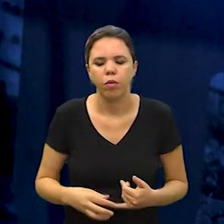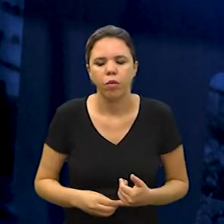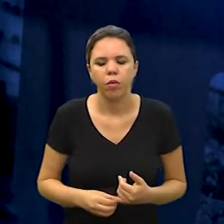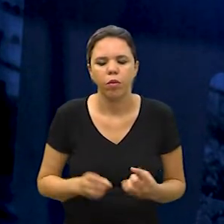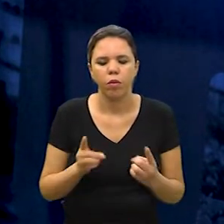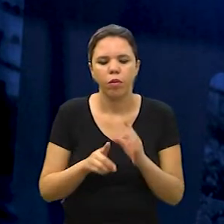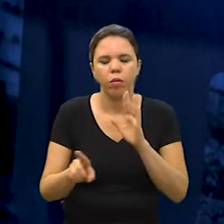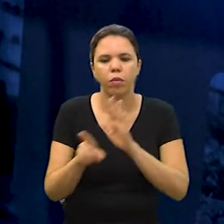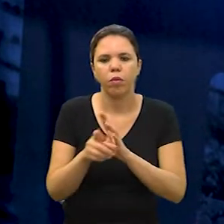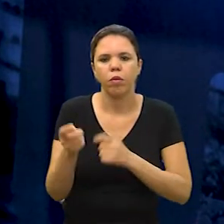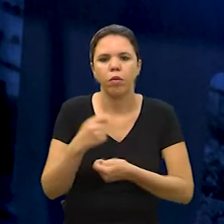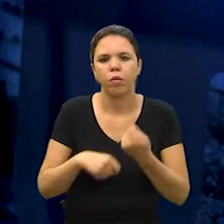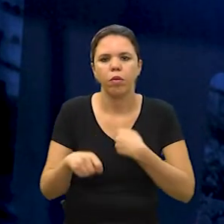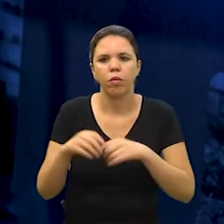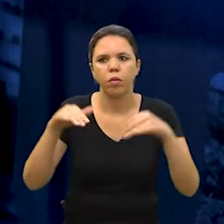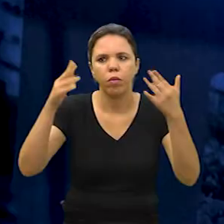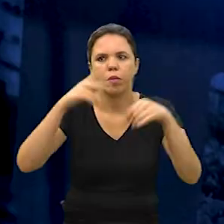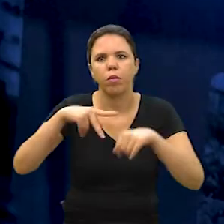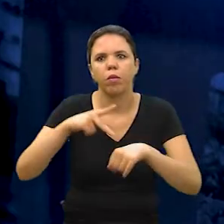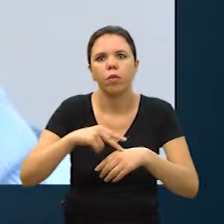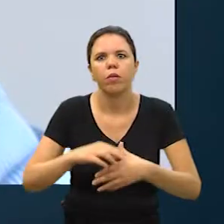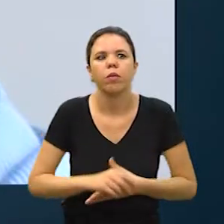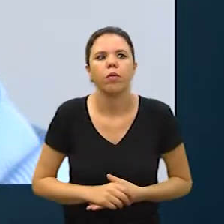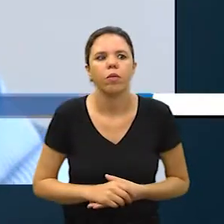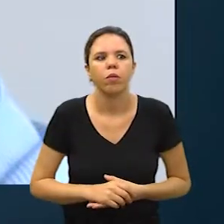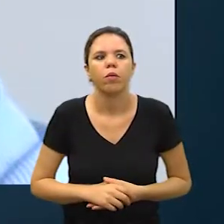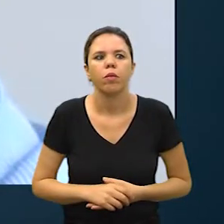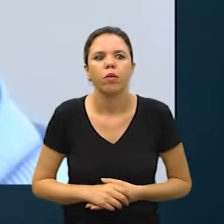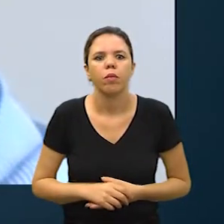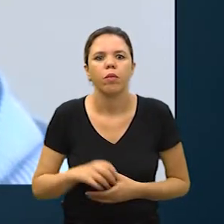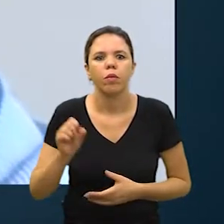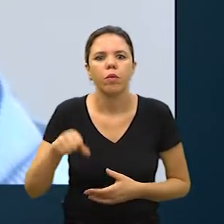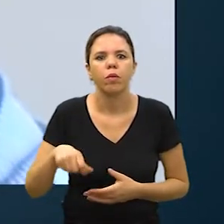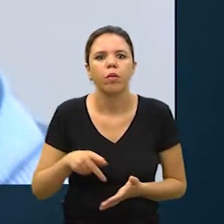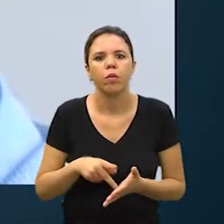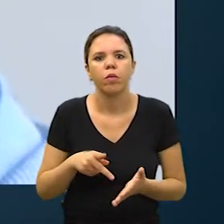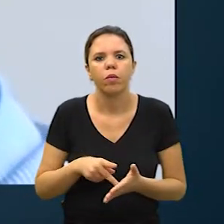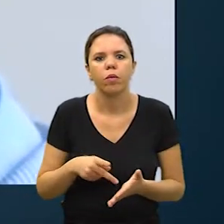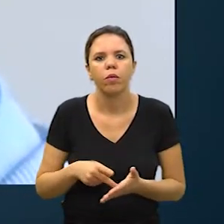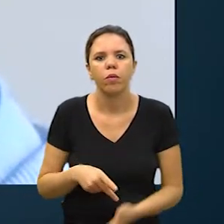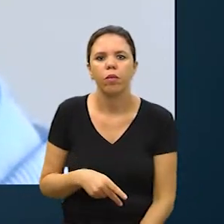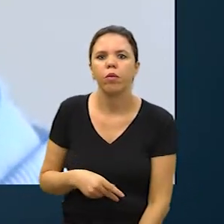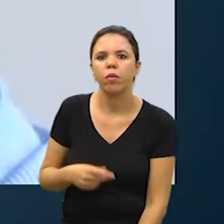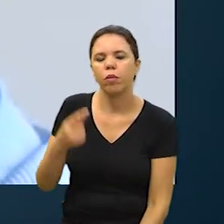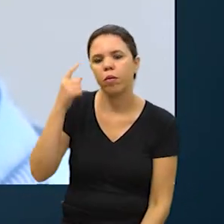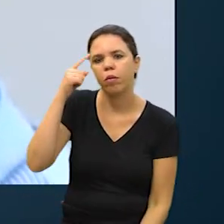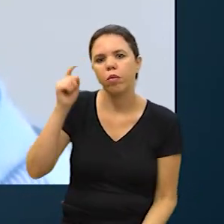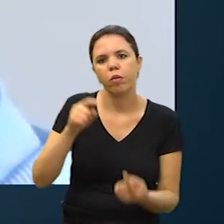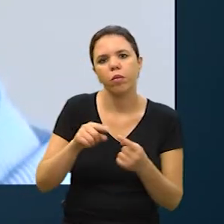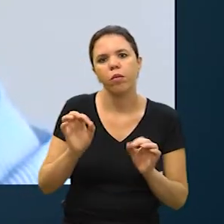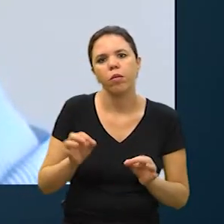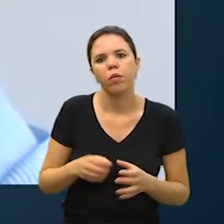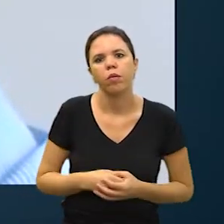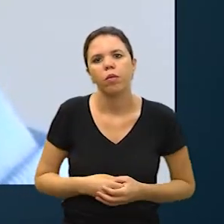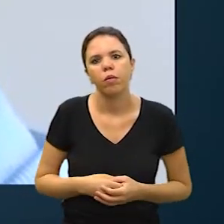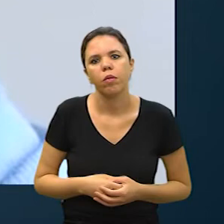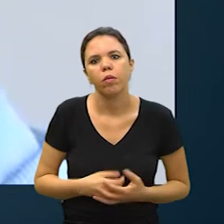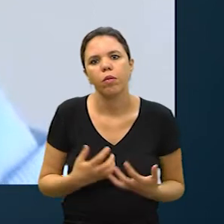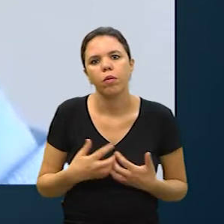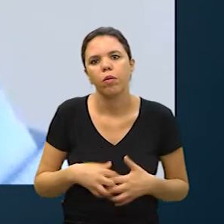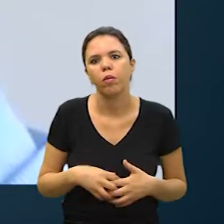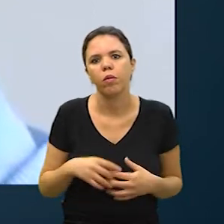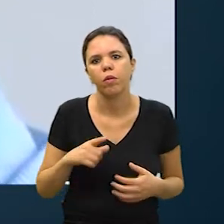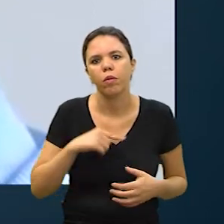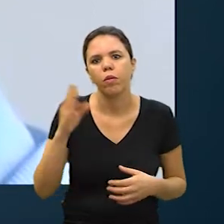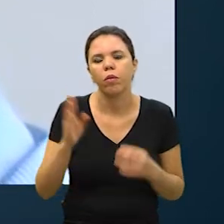ser dono do meu próprio negócio fora do país". ah, sim, né? O ideal mesmo, o ideal, quando é bem pensado, é você